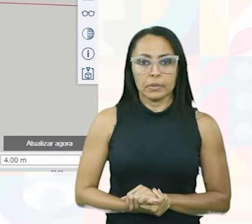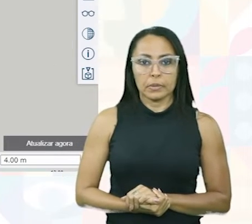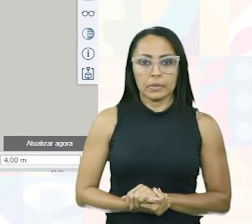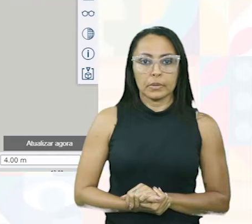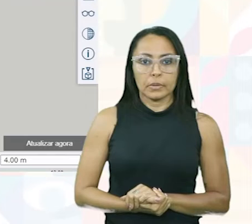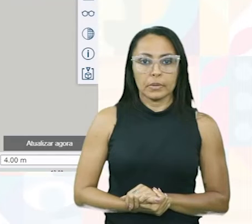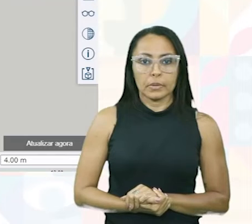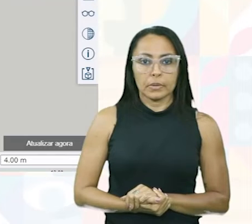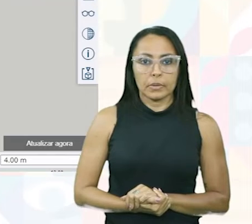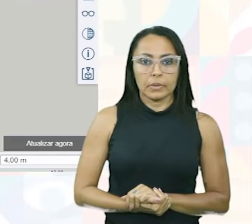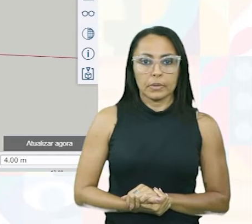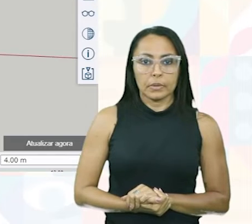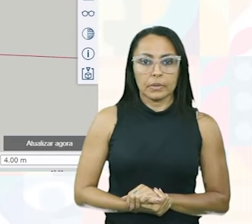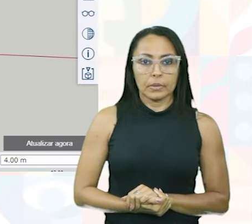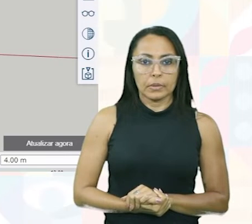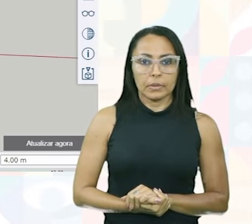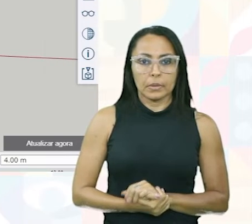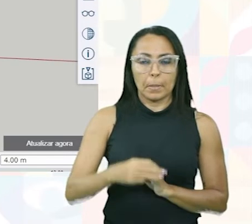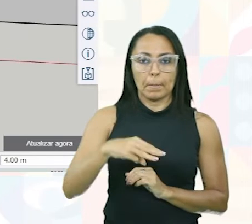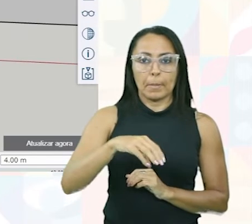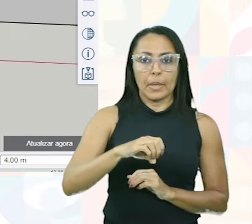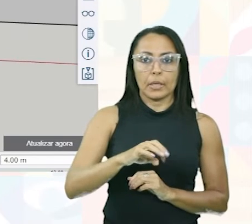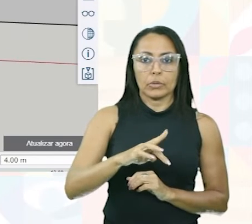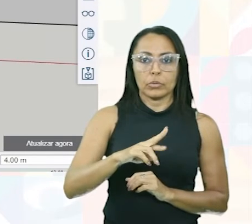Pronto, não, 4 metros, coloquei aqui.